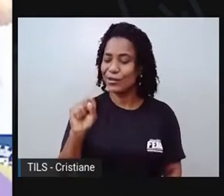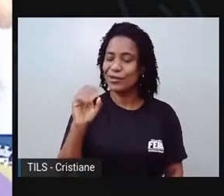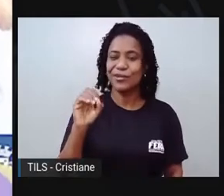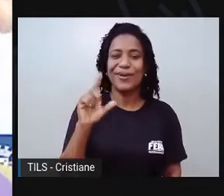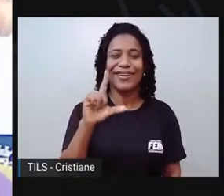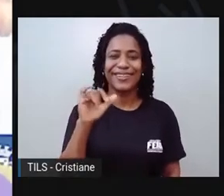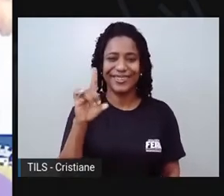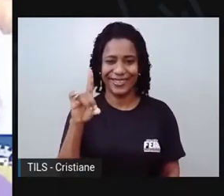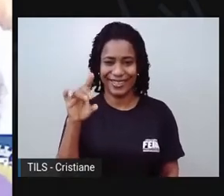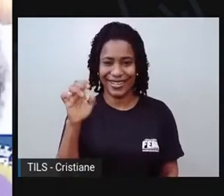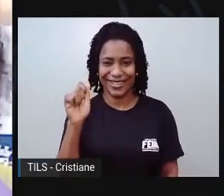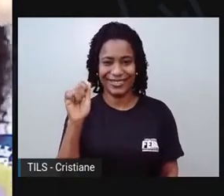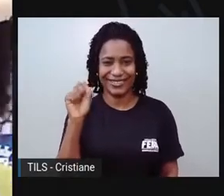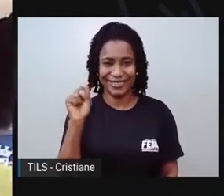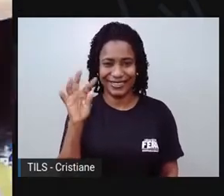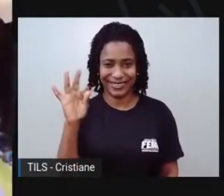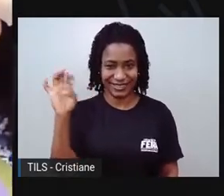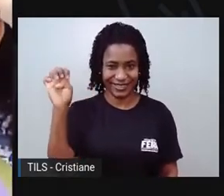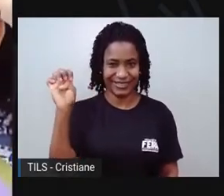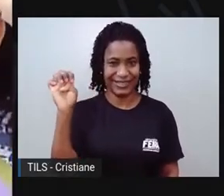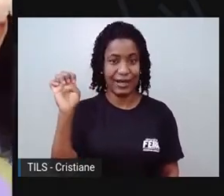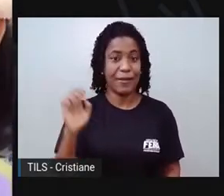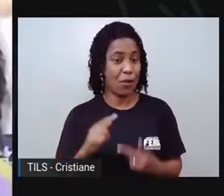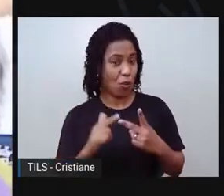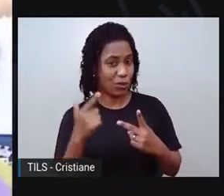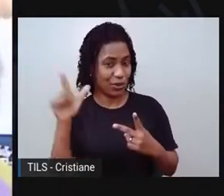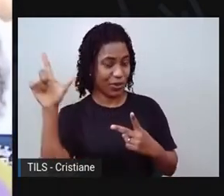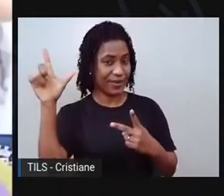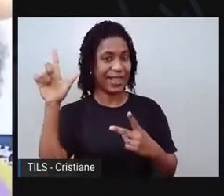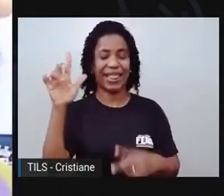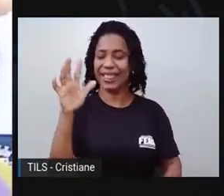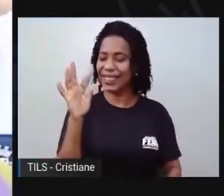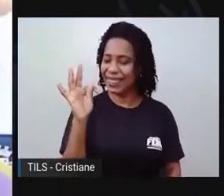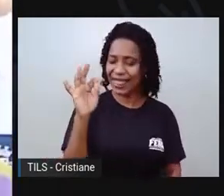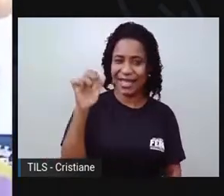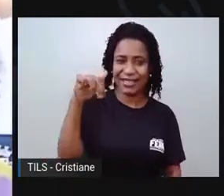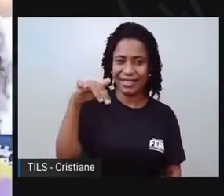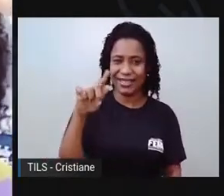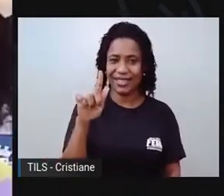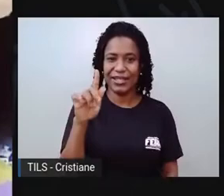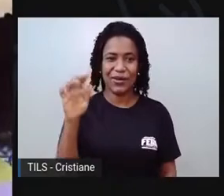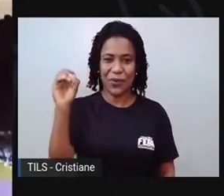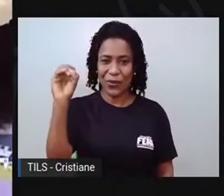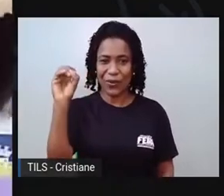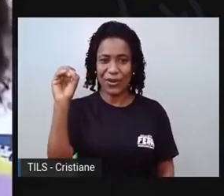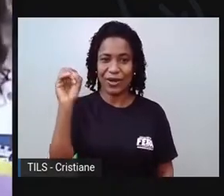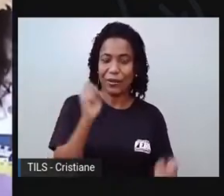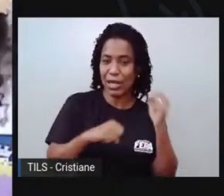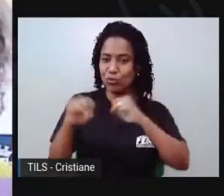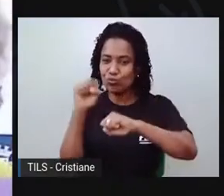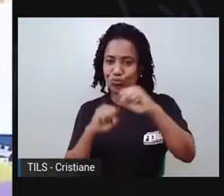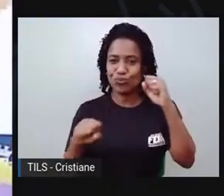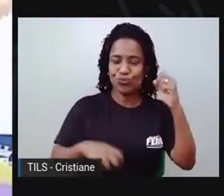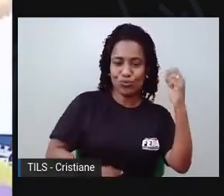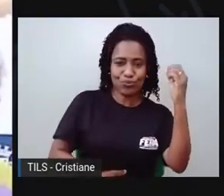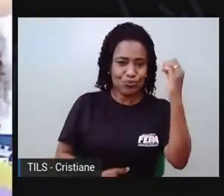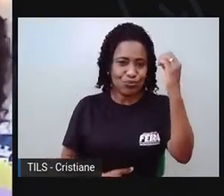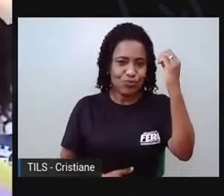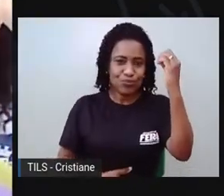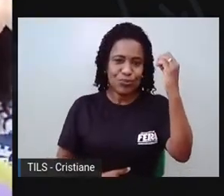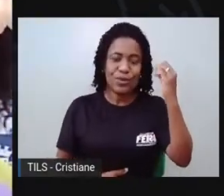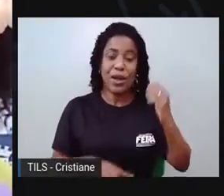popularmente, chama ela de Tango. Tango? Que nome engraçado. Tango. Eu conheço aquela dança, Tango.